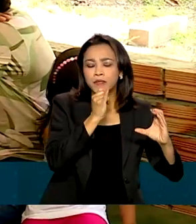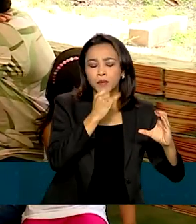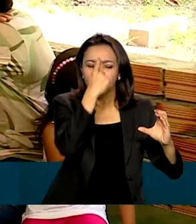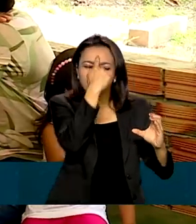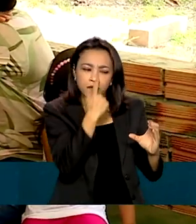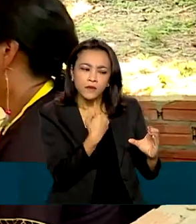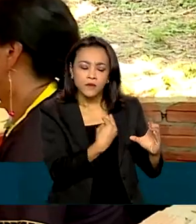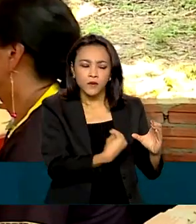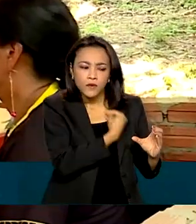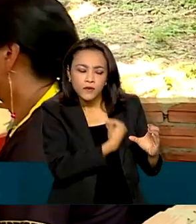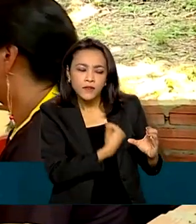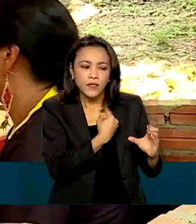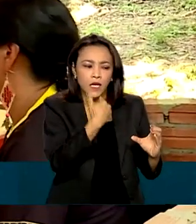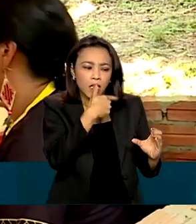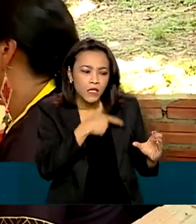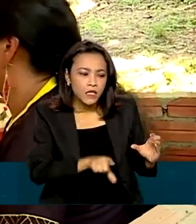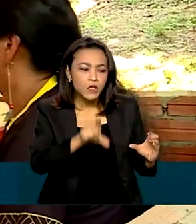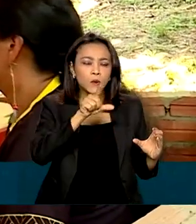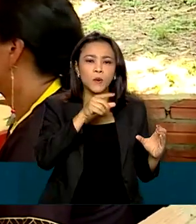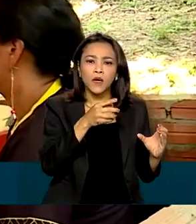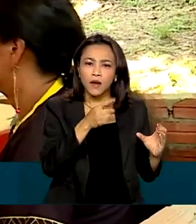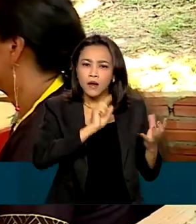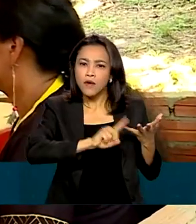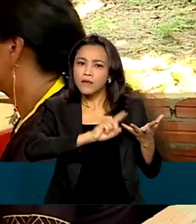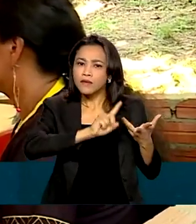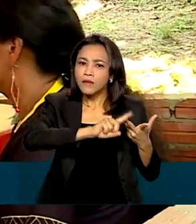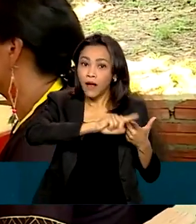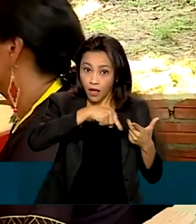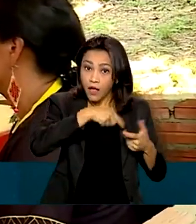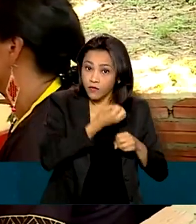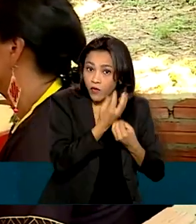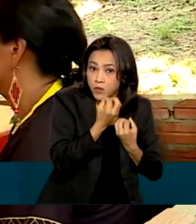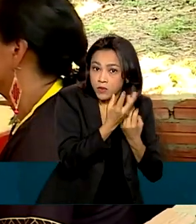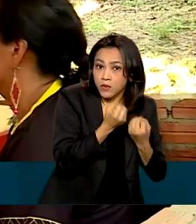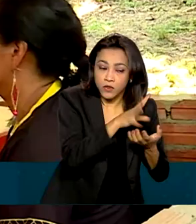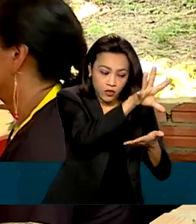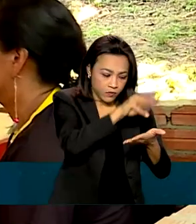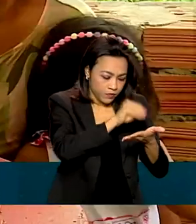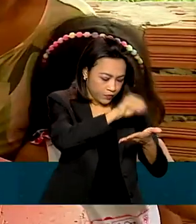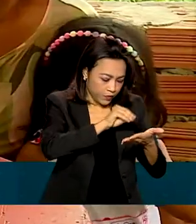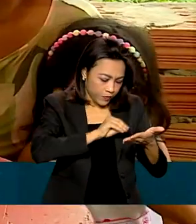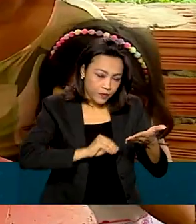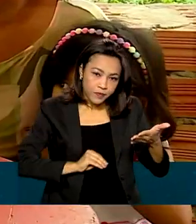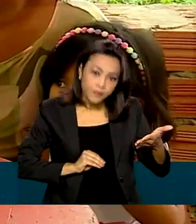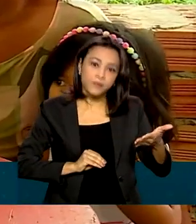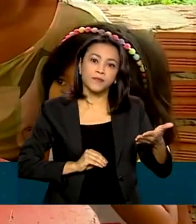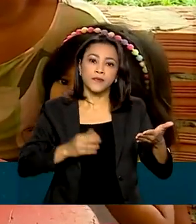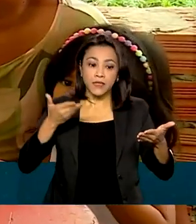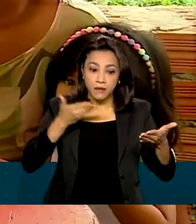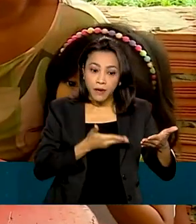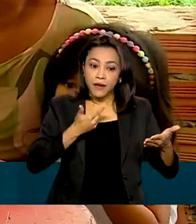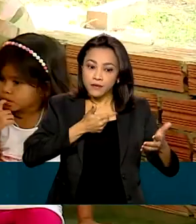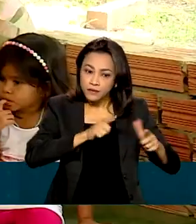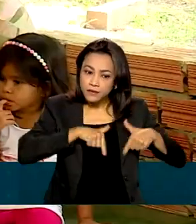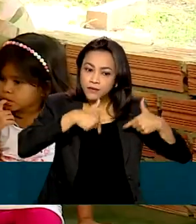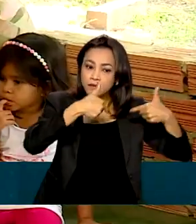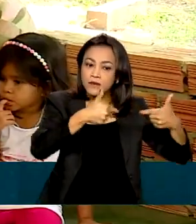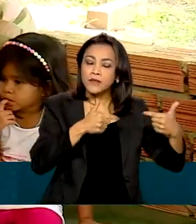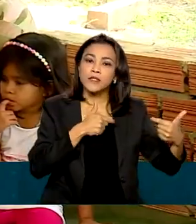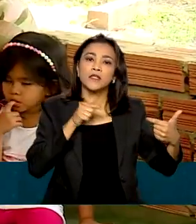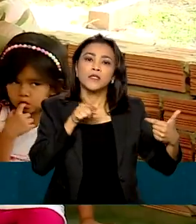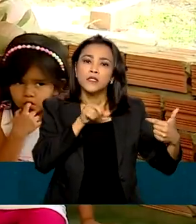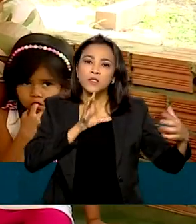modo de vida língua e etnia são algumas informações levantadas pelo questionário para é com este grupo